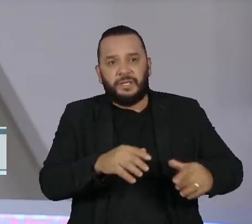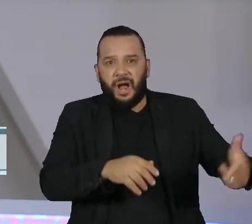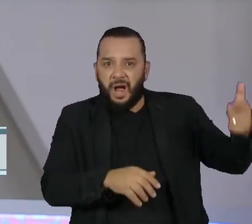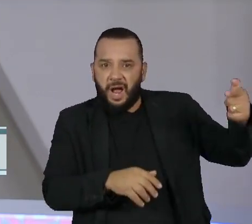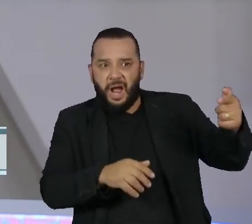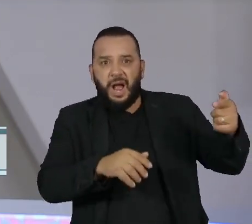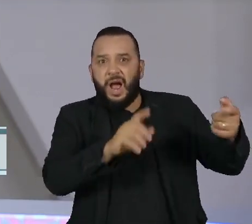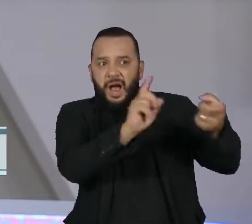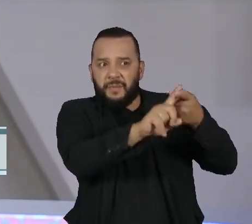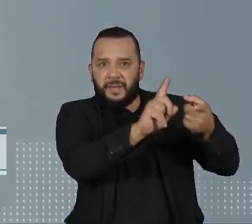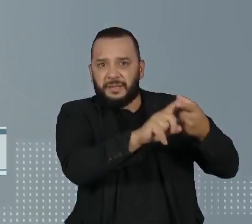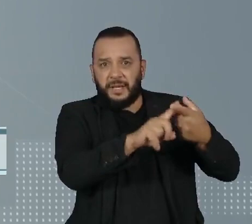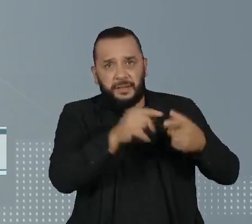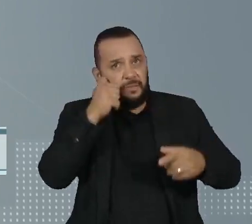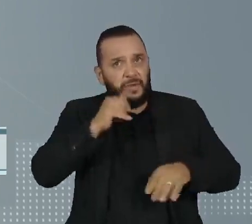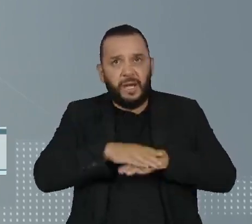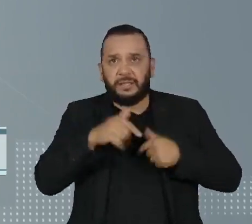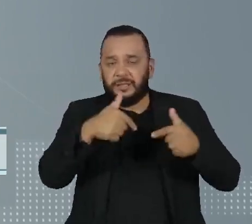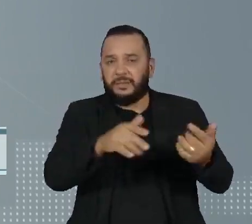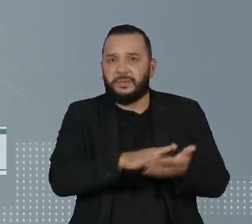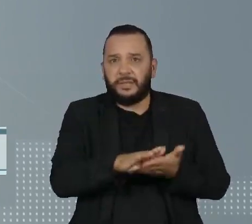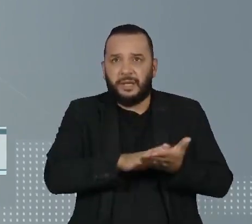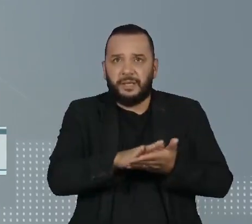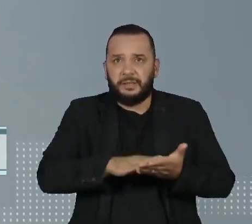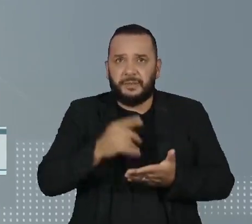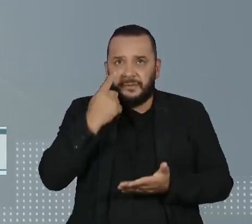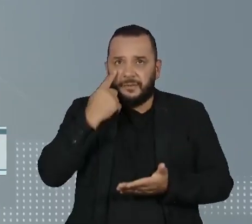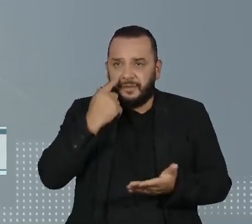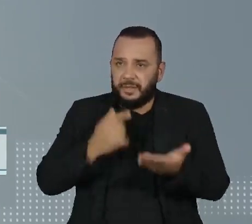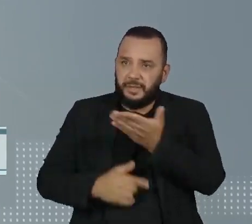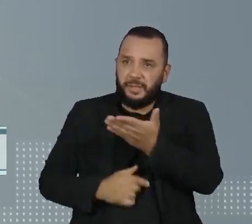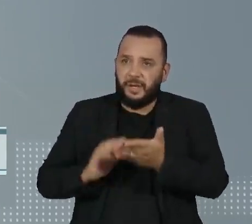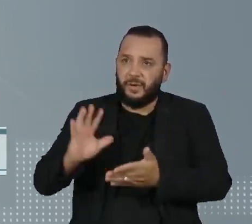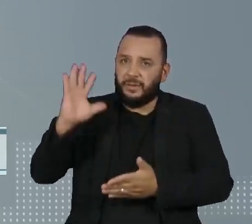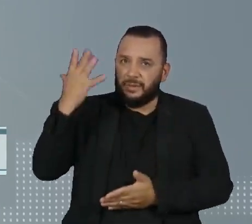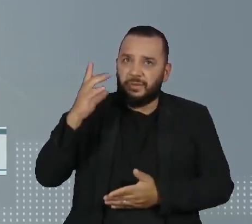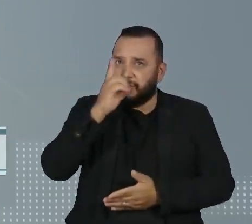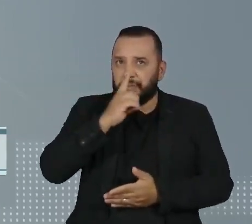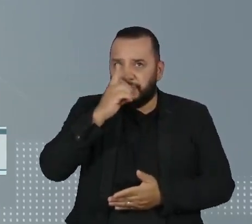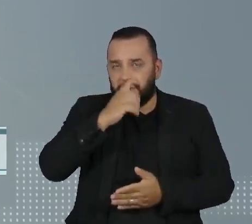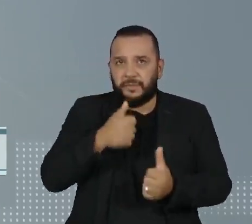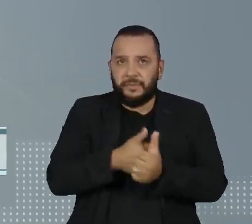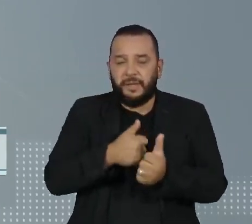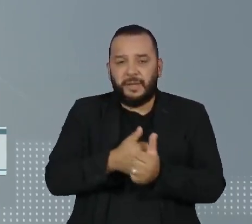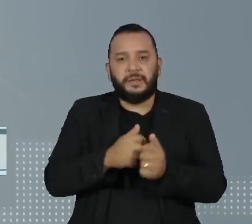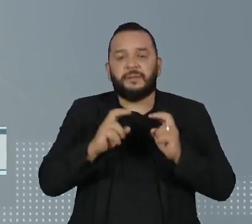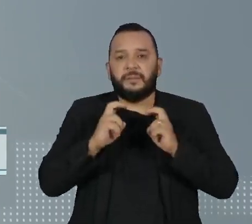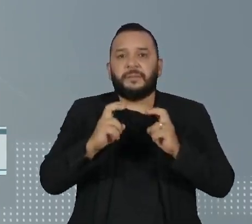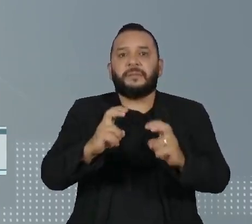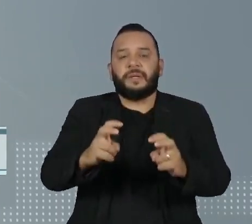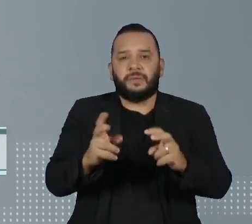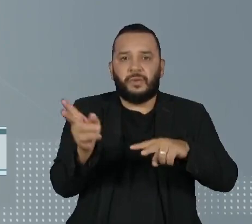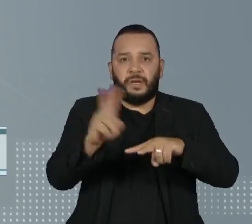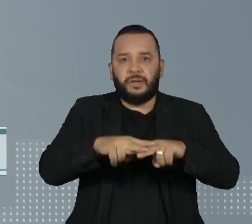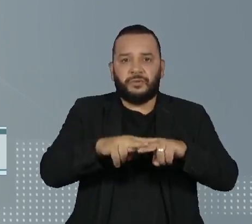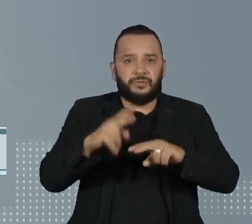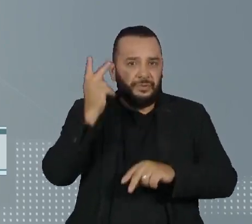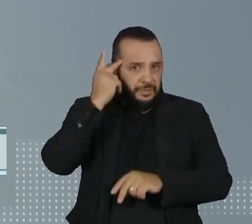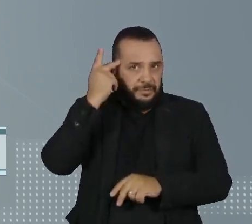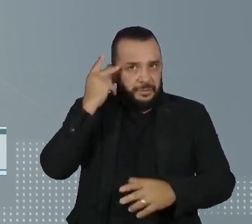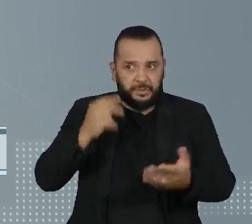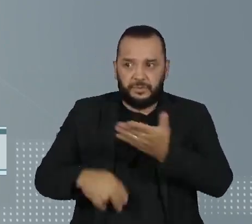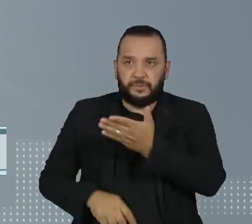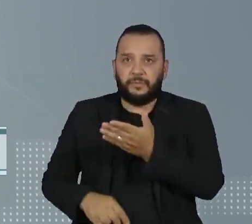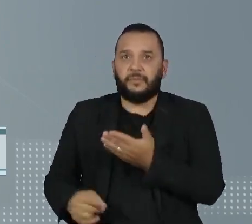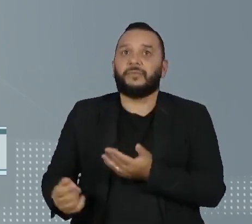uma arma e não fez nada. O caso aconteceu no último domingo, próximo à estação de metrô Carandiru, na zona norte de São Paulo.